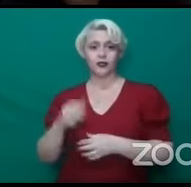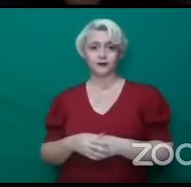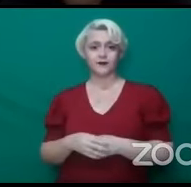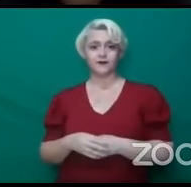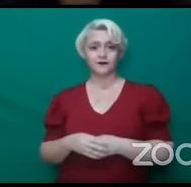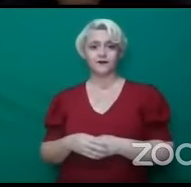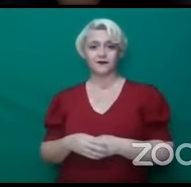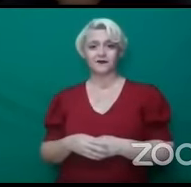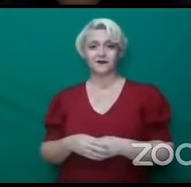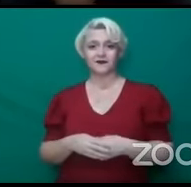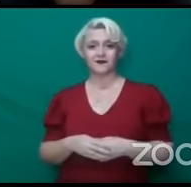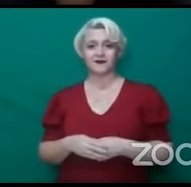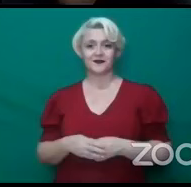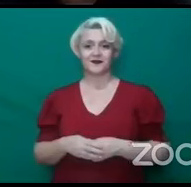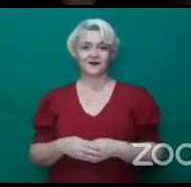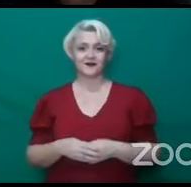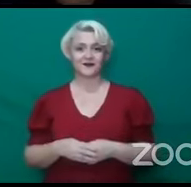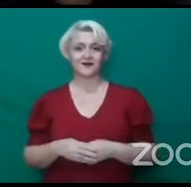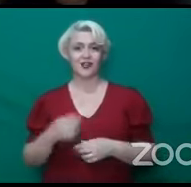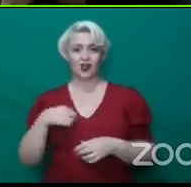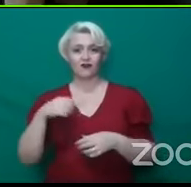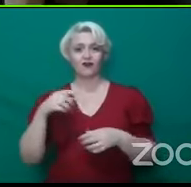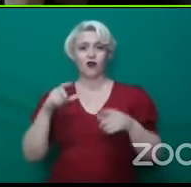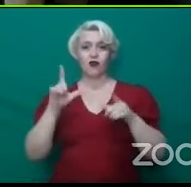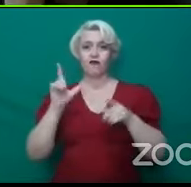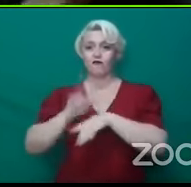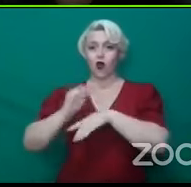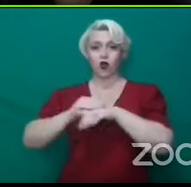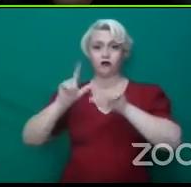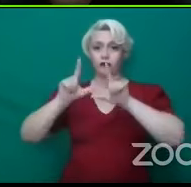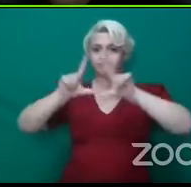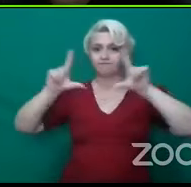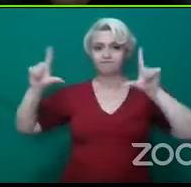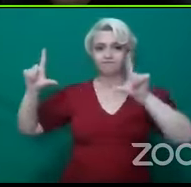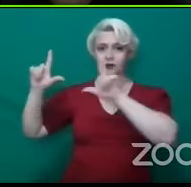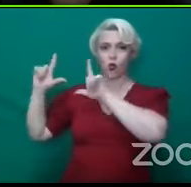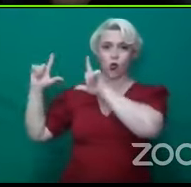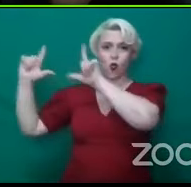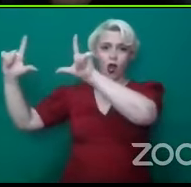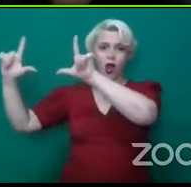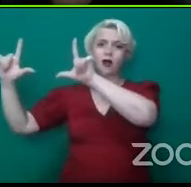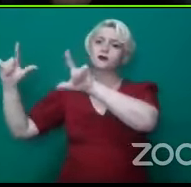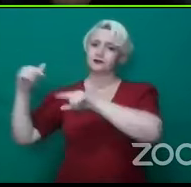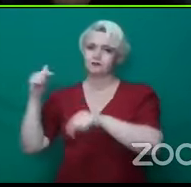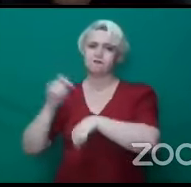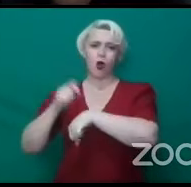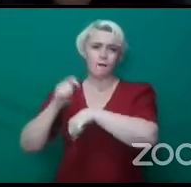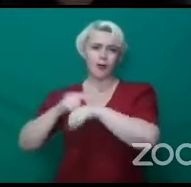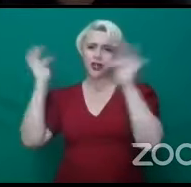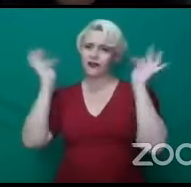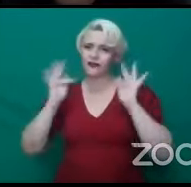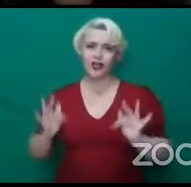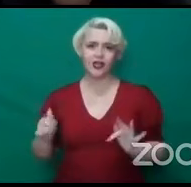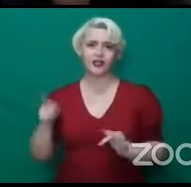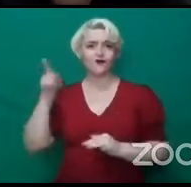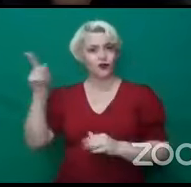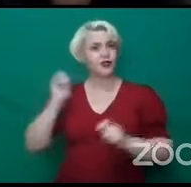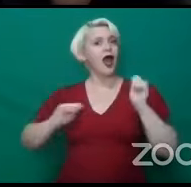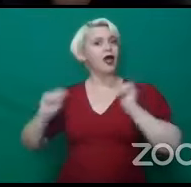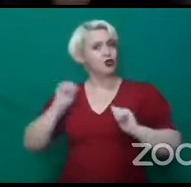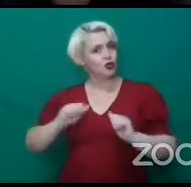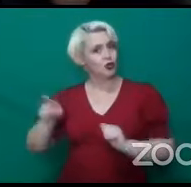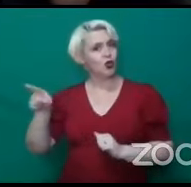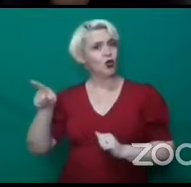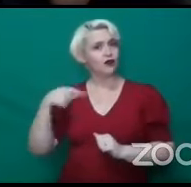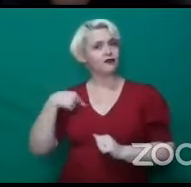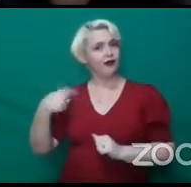cara. É, vou mandar emoldurar, foi um momento muito feliz da minha vida. E você é ator também, viu? Porque tá chamando